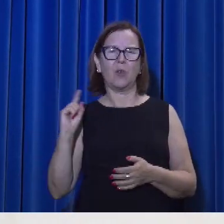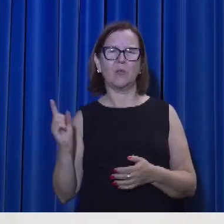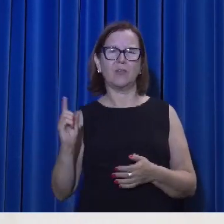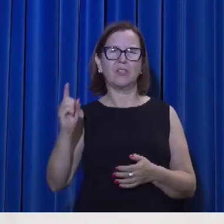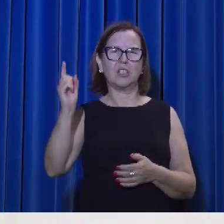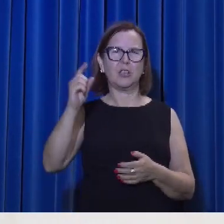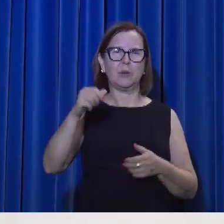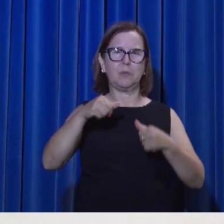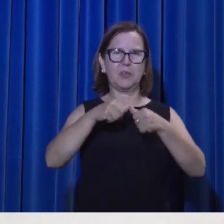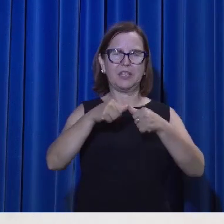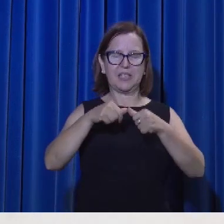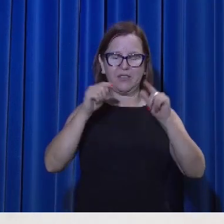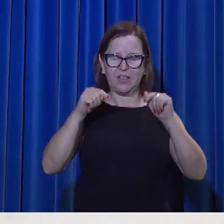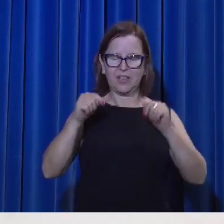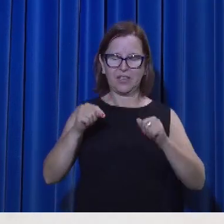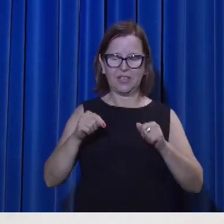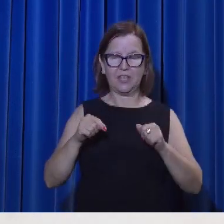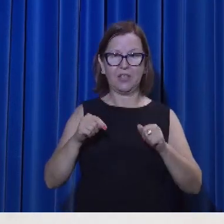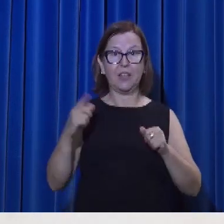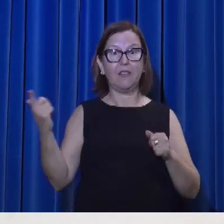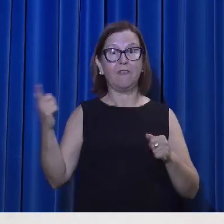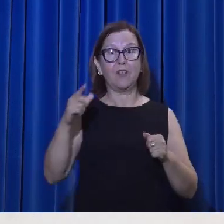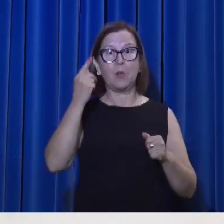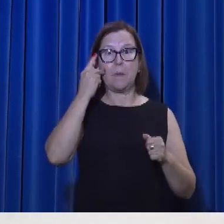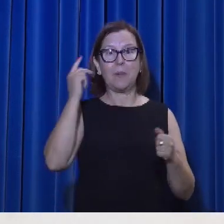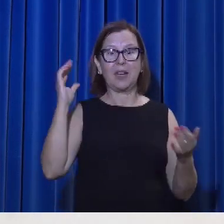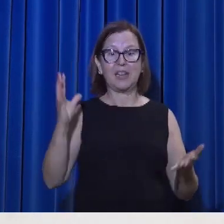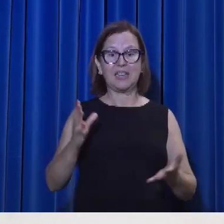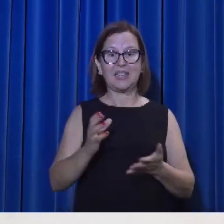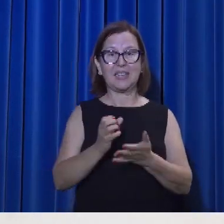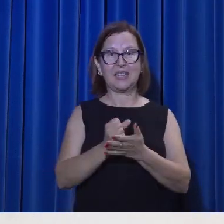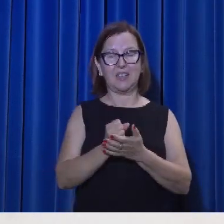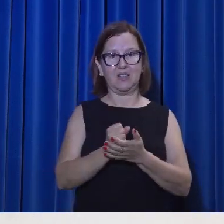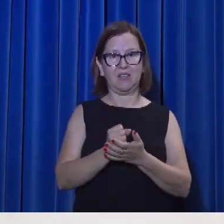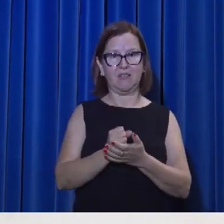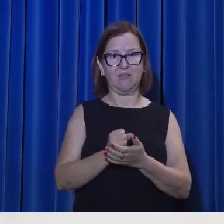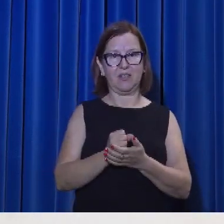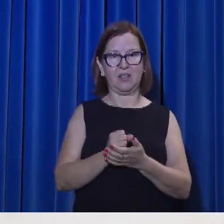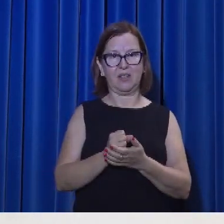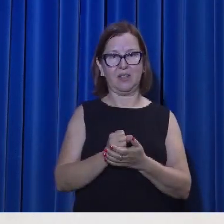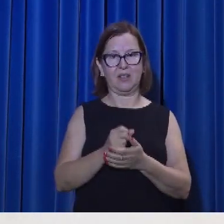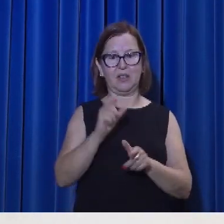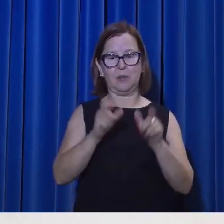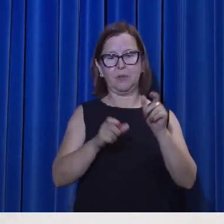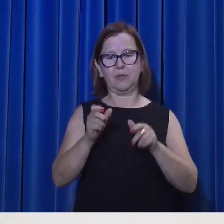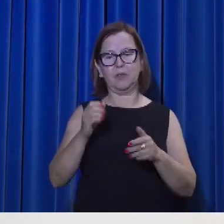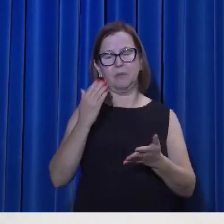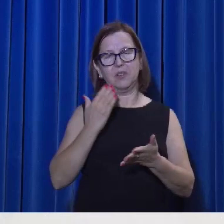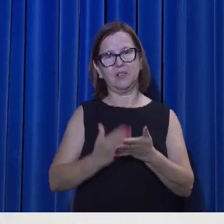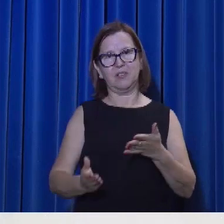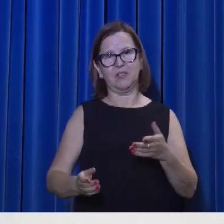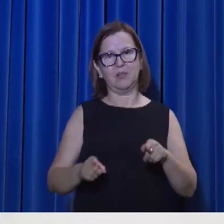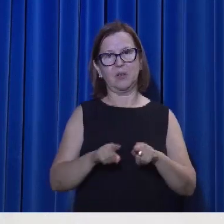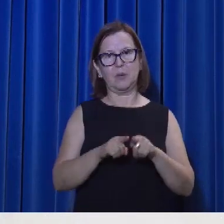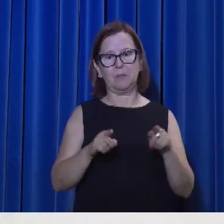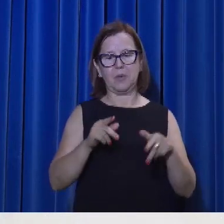mundo perdido porque era um mundo criado por Ele mesmo. No entanto, o mundo não o conheceu.